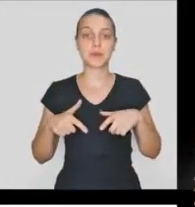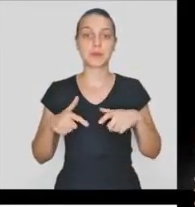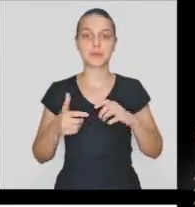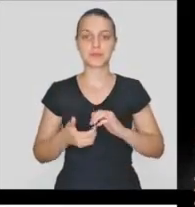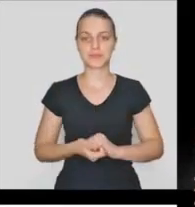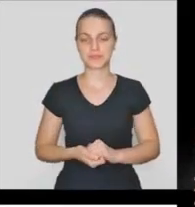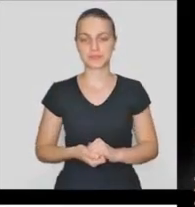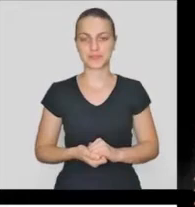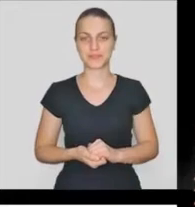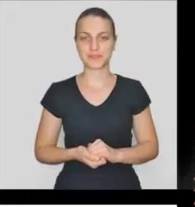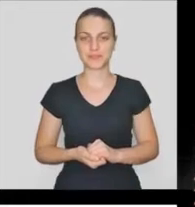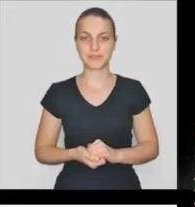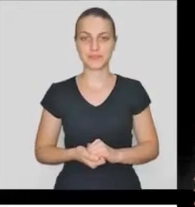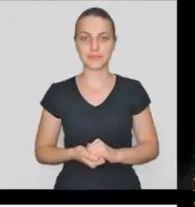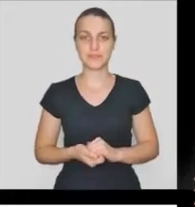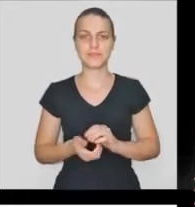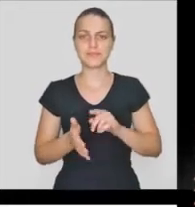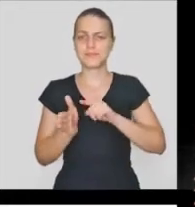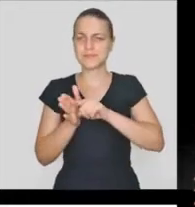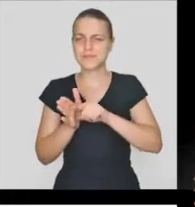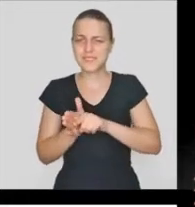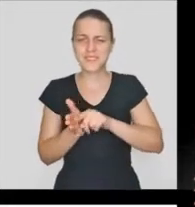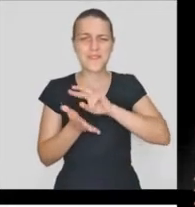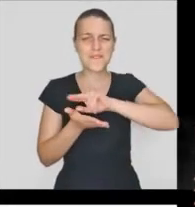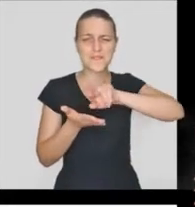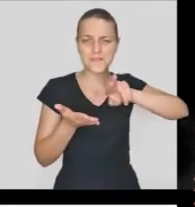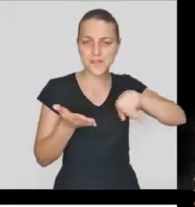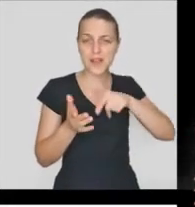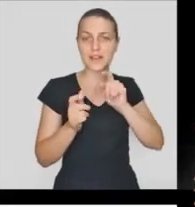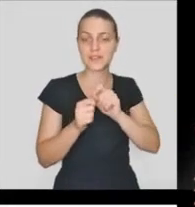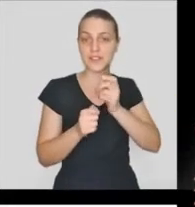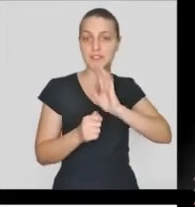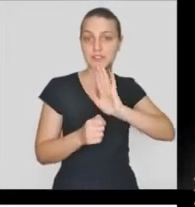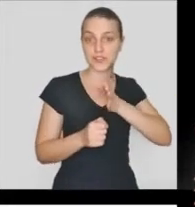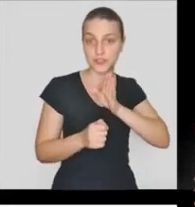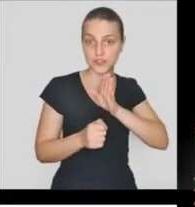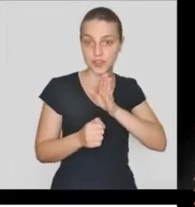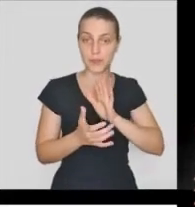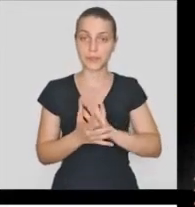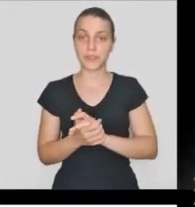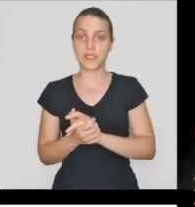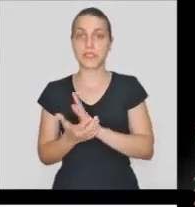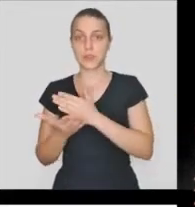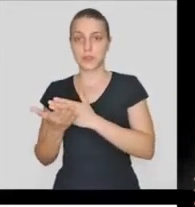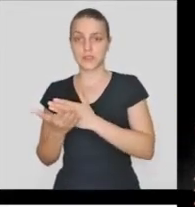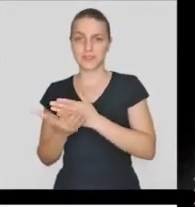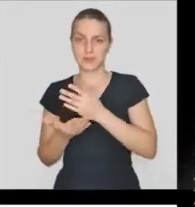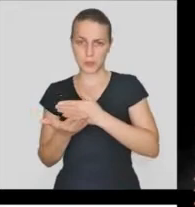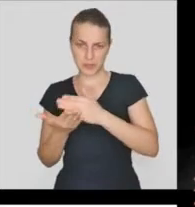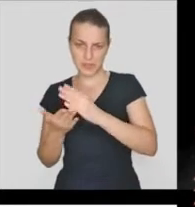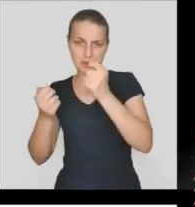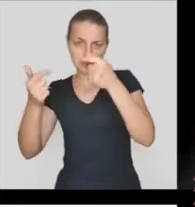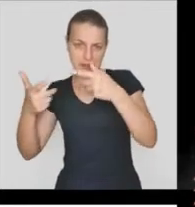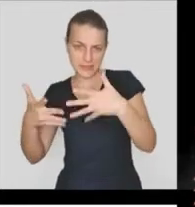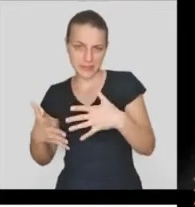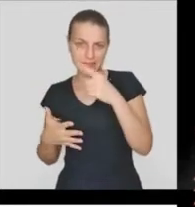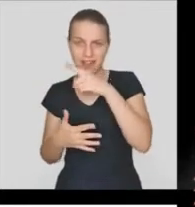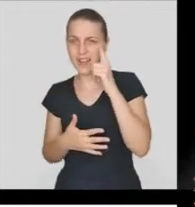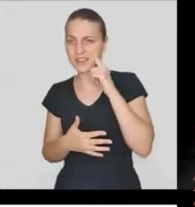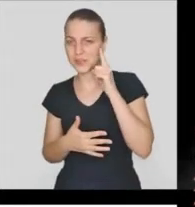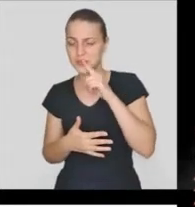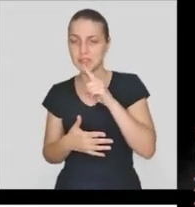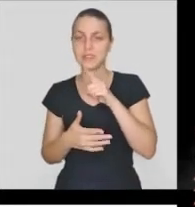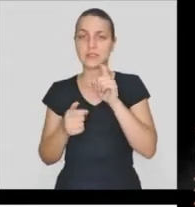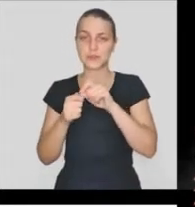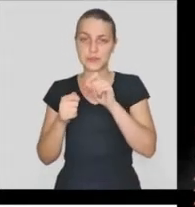foram feitas, além daquela pesquisa que nós falamos no início com os alunos do ensino fundamental e médio nos Estados Unidos, e